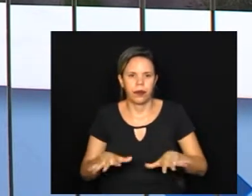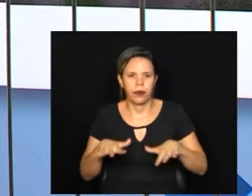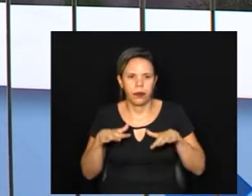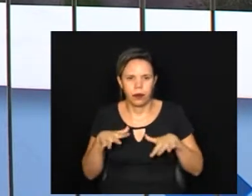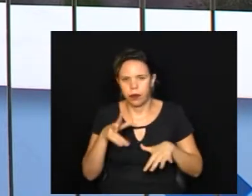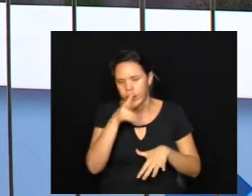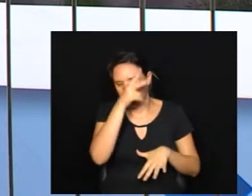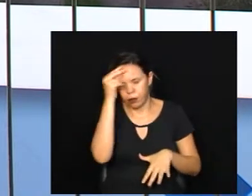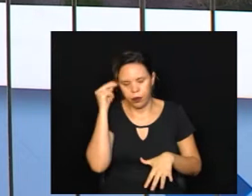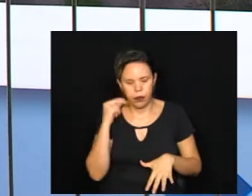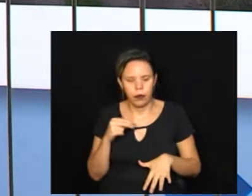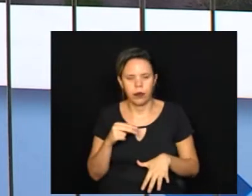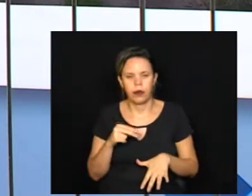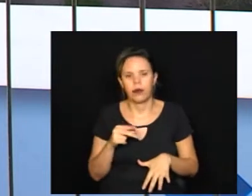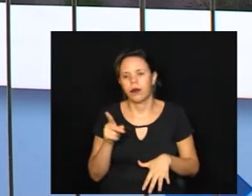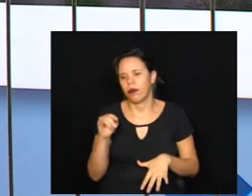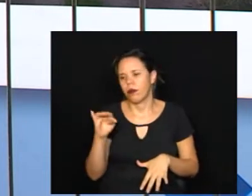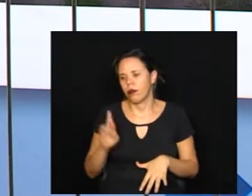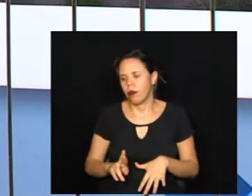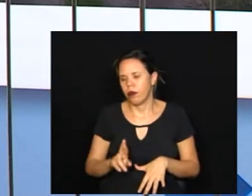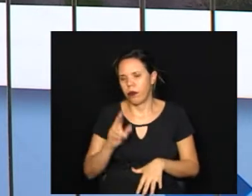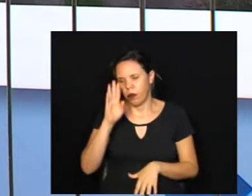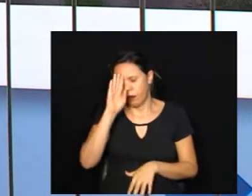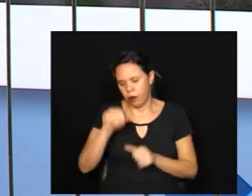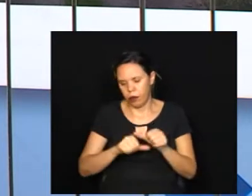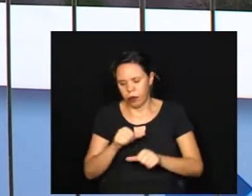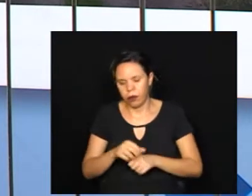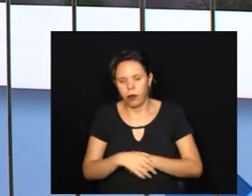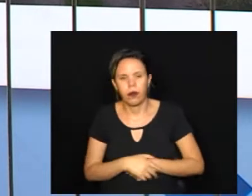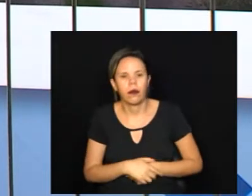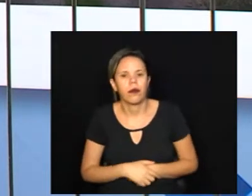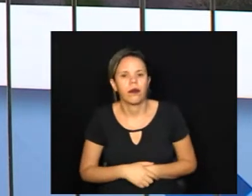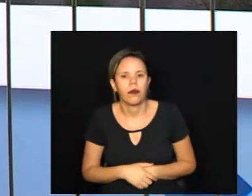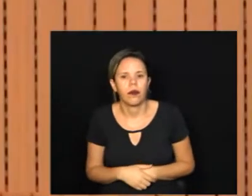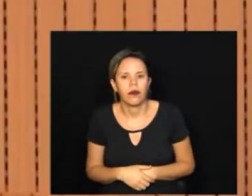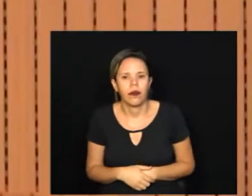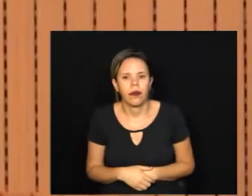Panuto detalhou as principais mudanças.